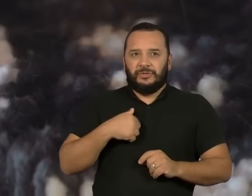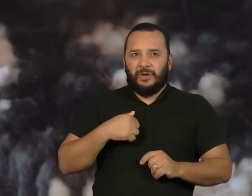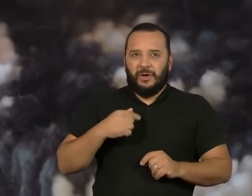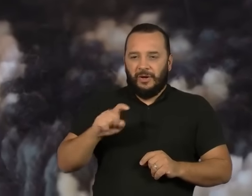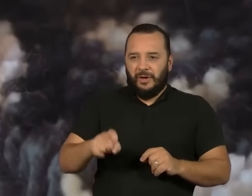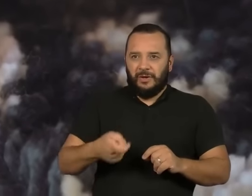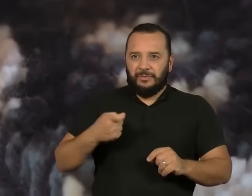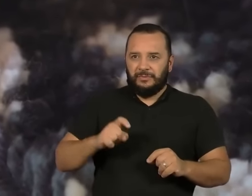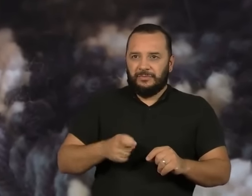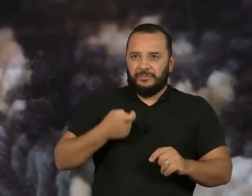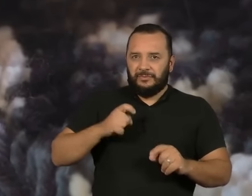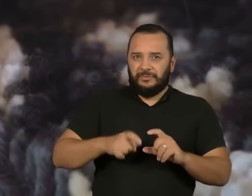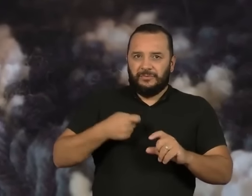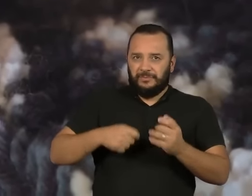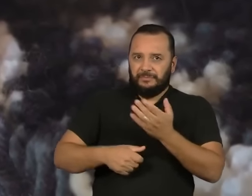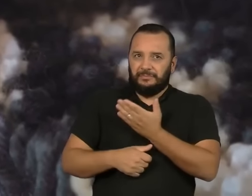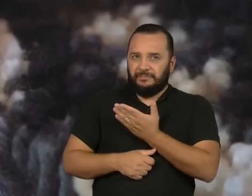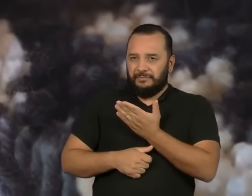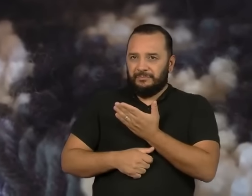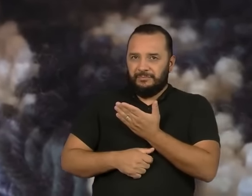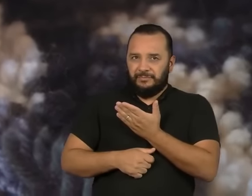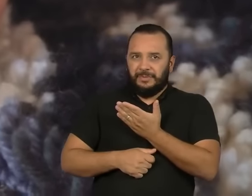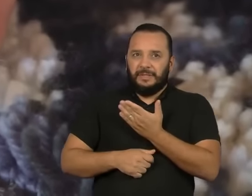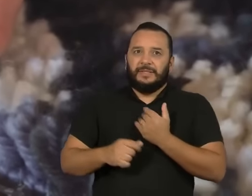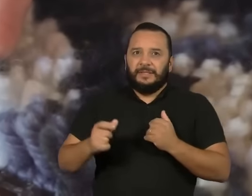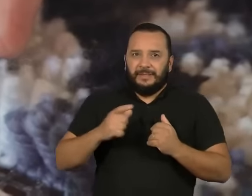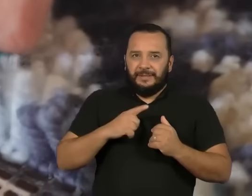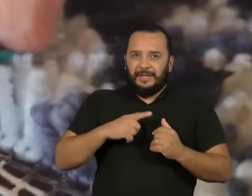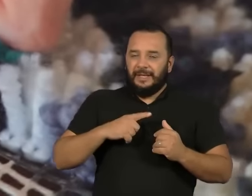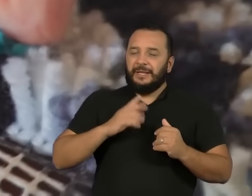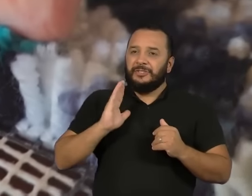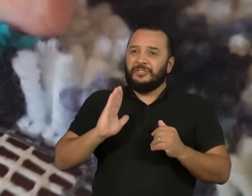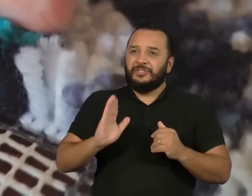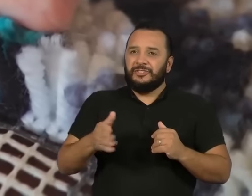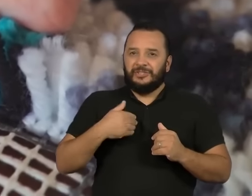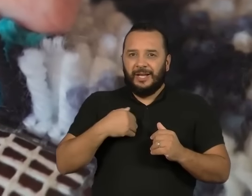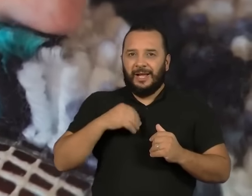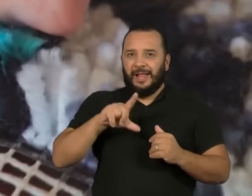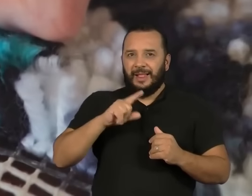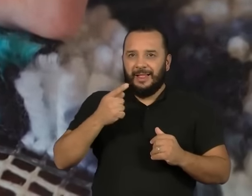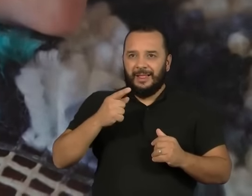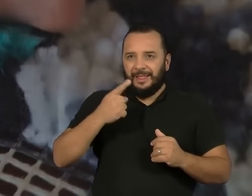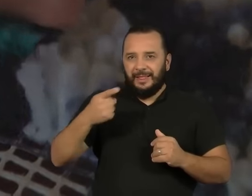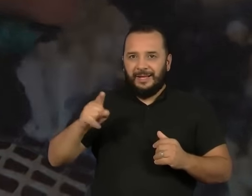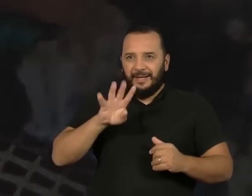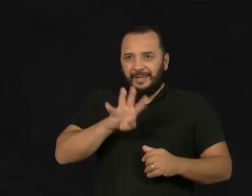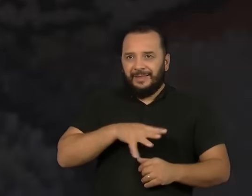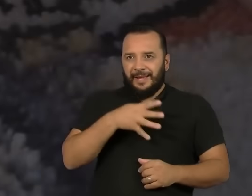de tapeçaria com a qual se enlaçam pequenas tiras de lã nos furos da tela.